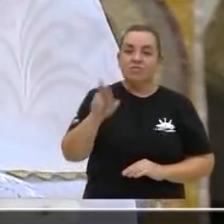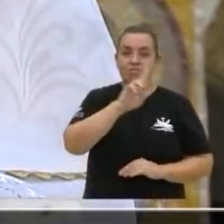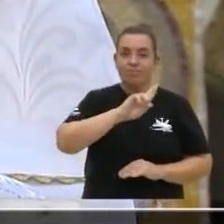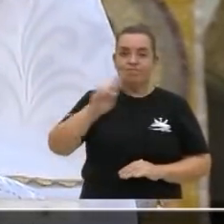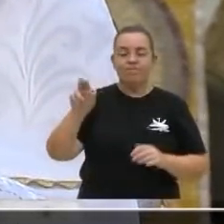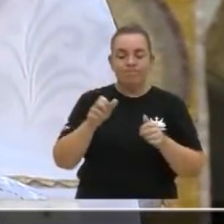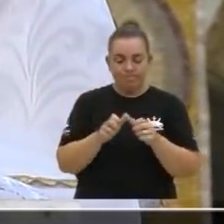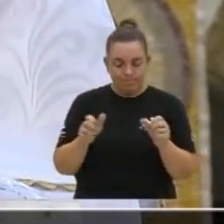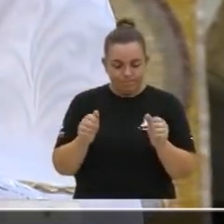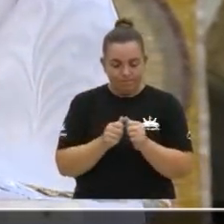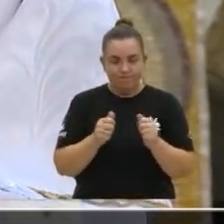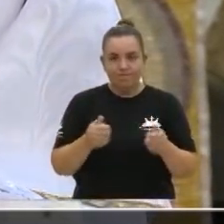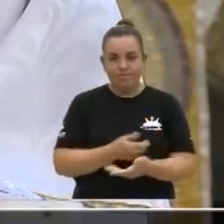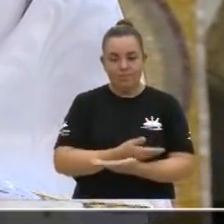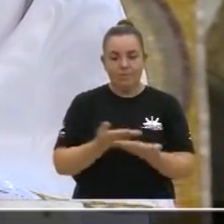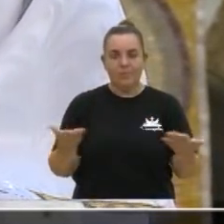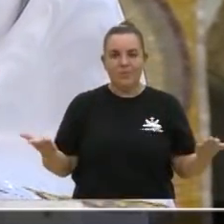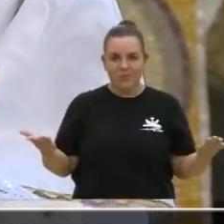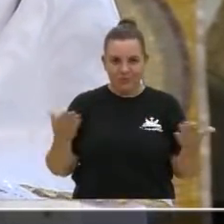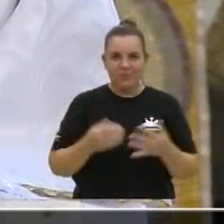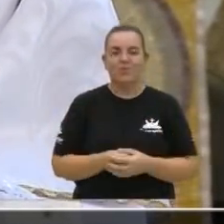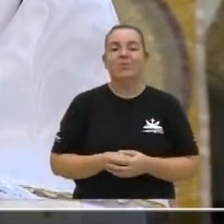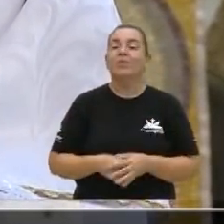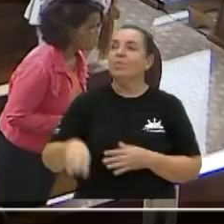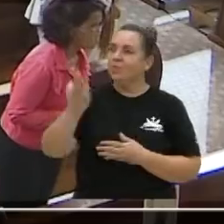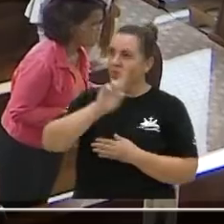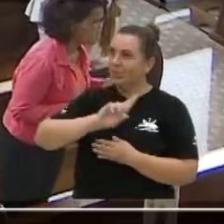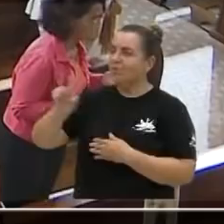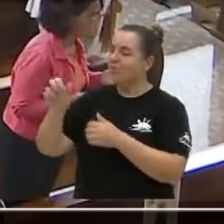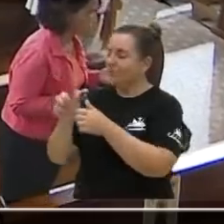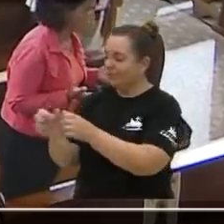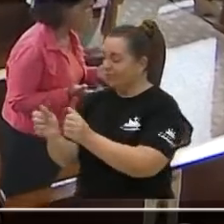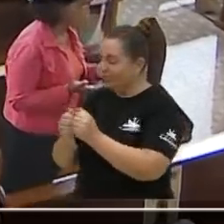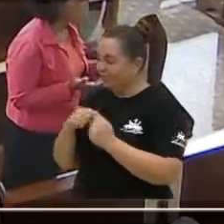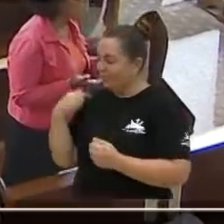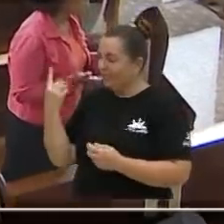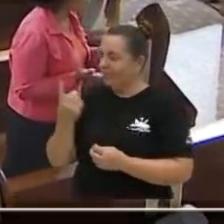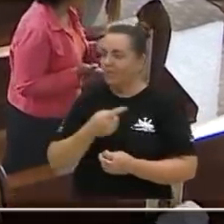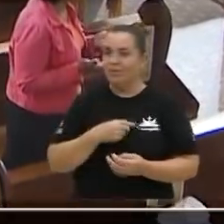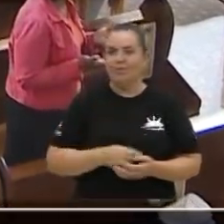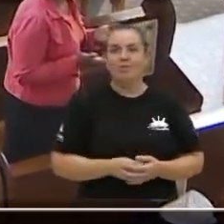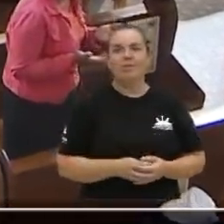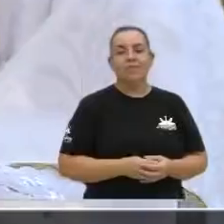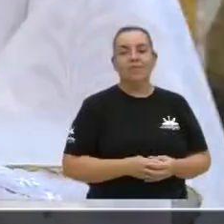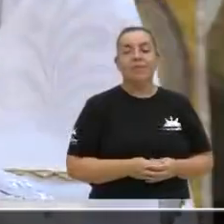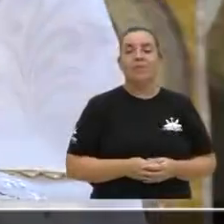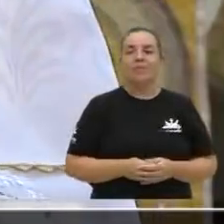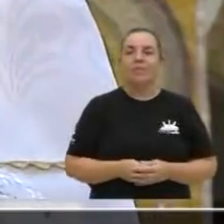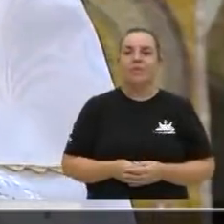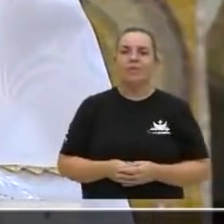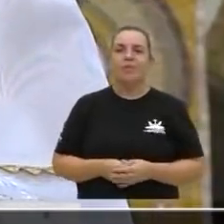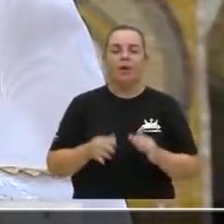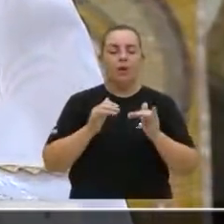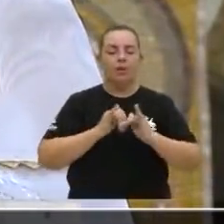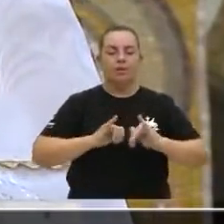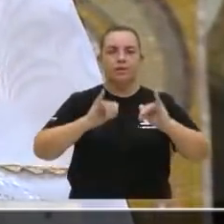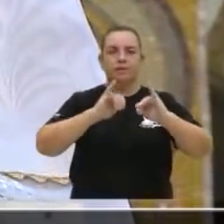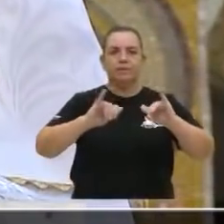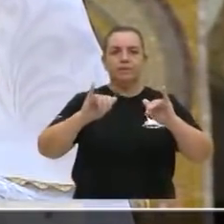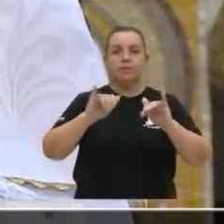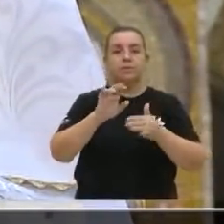O Senhor esteja convosco. Ele está no meio de nós. Proclamação